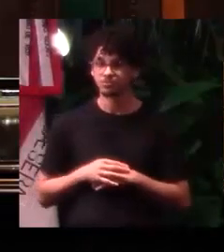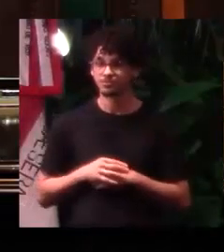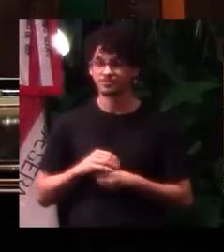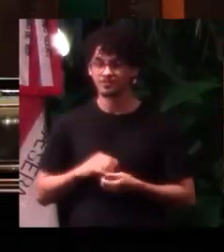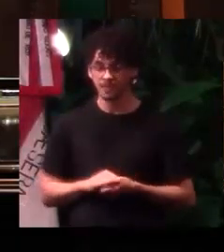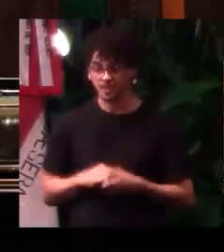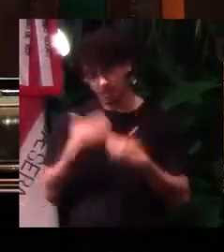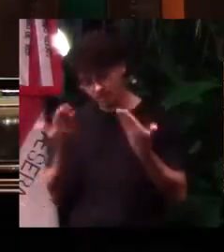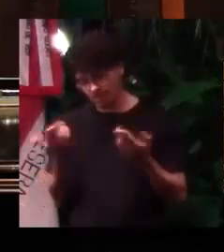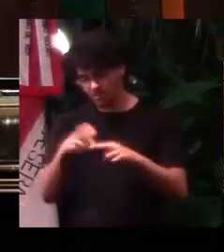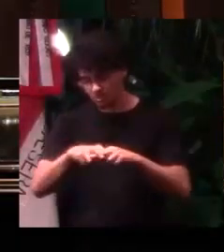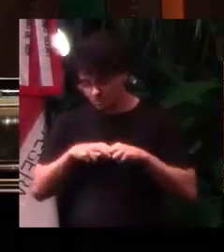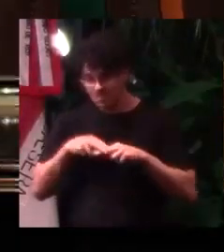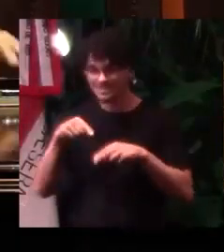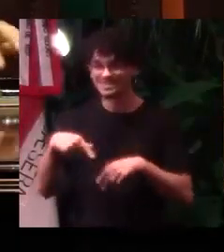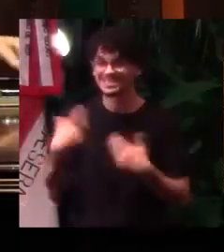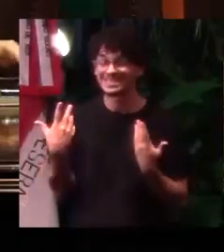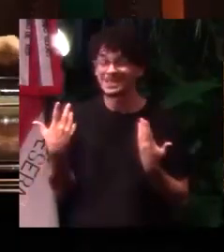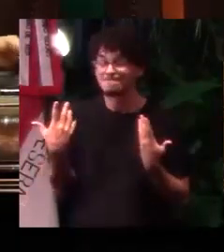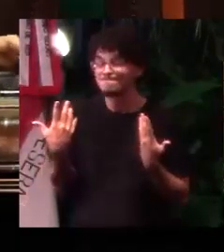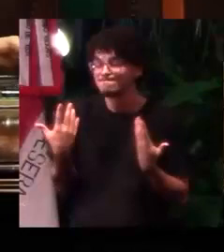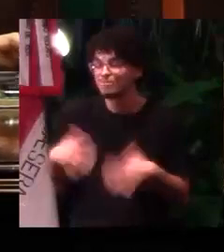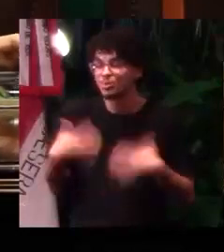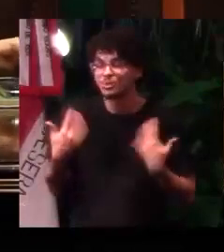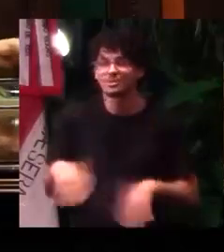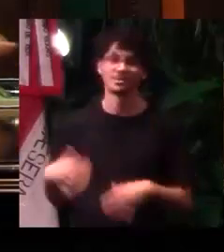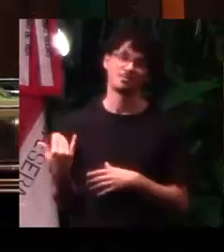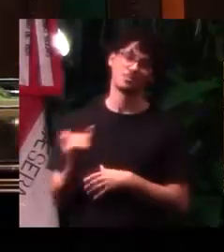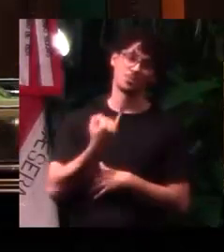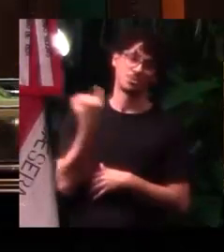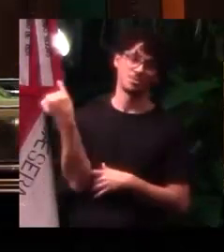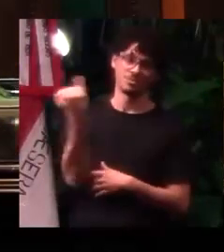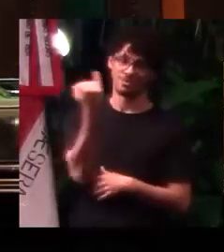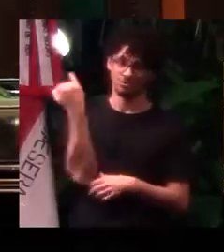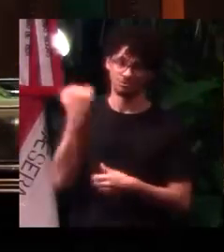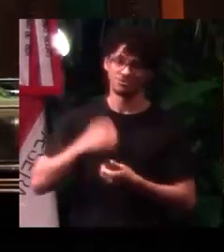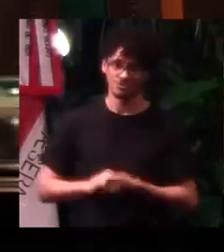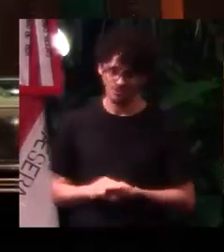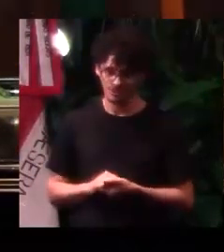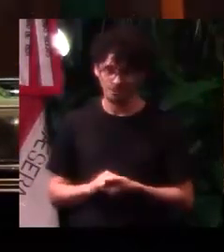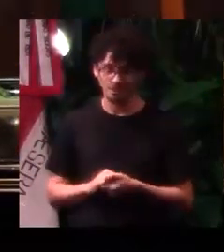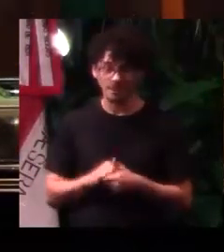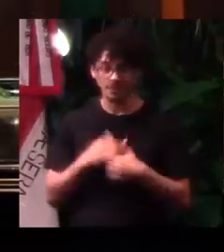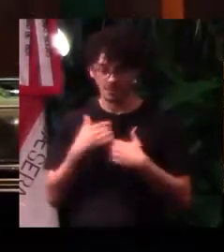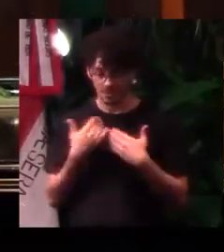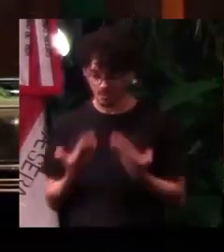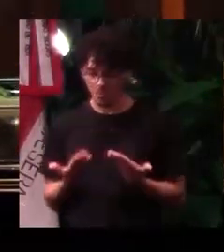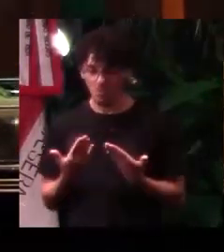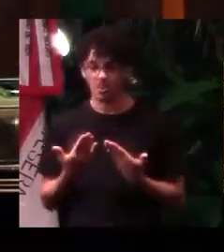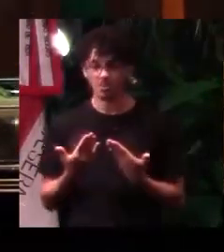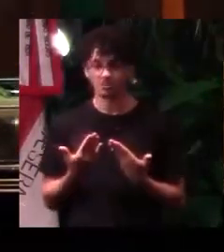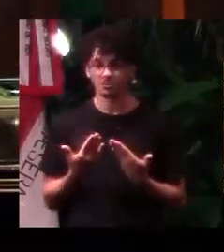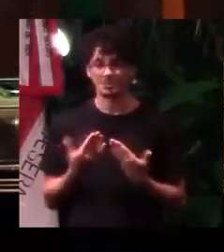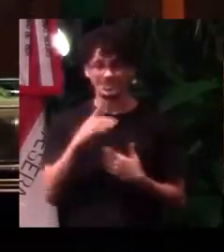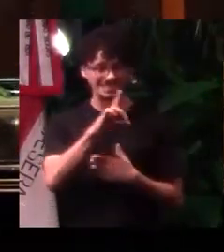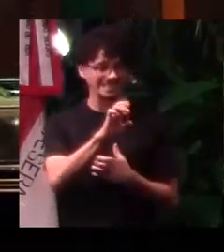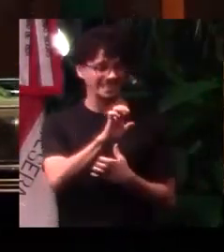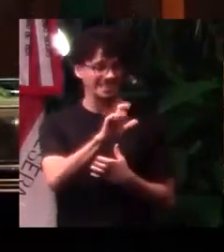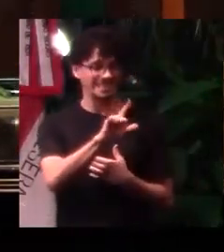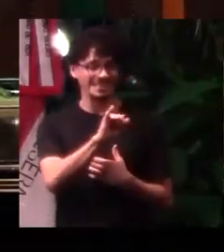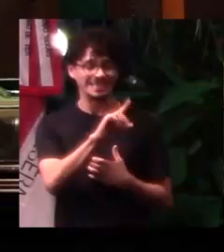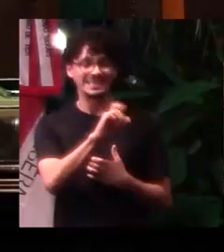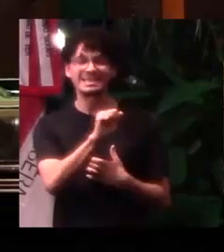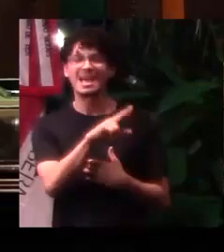individual. E, portanto, ele é muito caro ao direito, ele é muito importante ao direito. E quando Derrida vai falar que a literatura não é